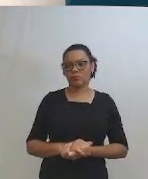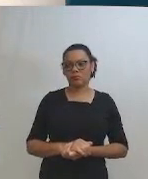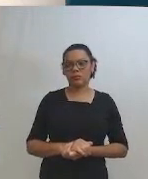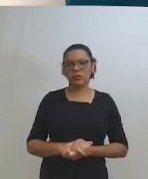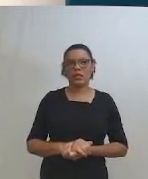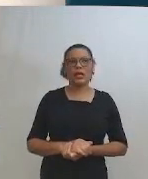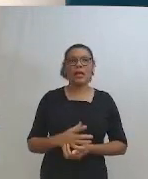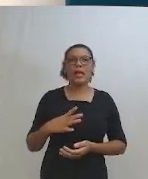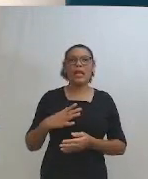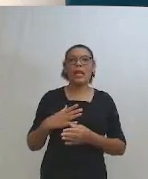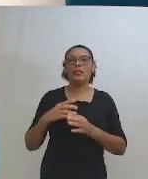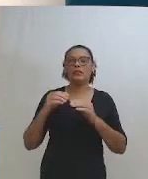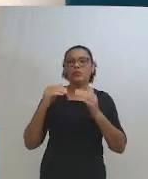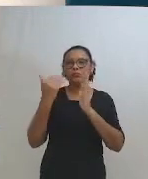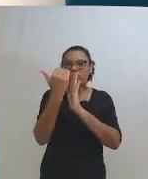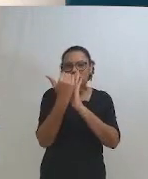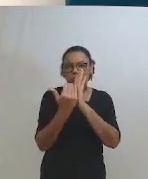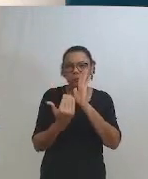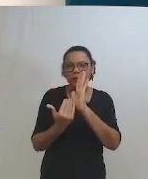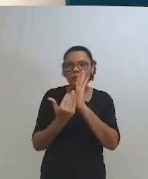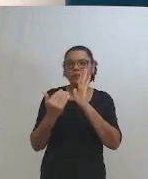reunião.